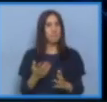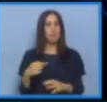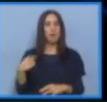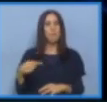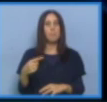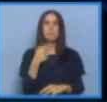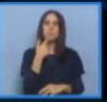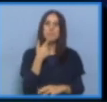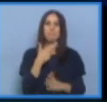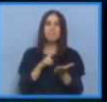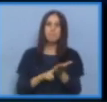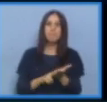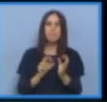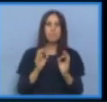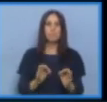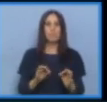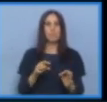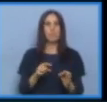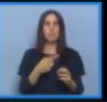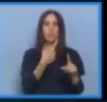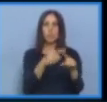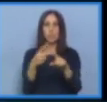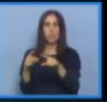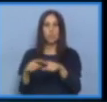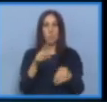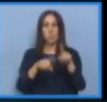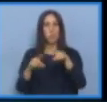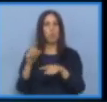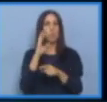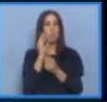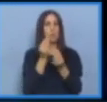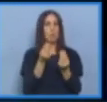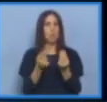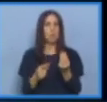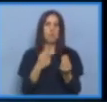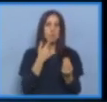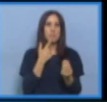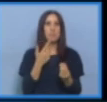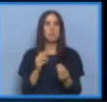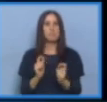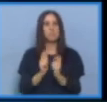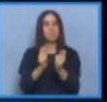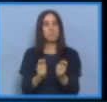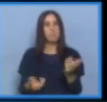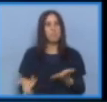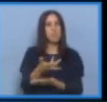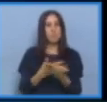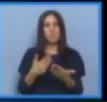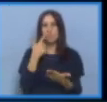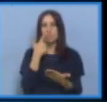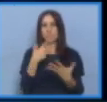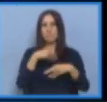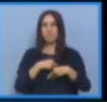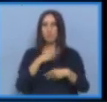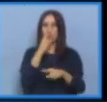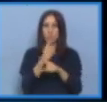digamos assim, concretizá-lo também nesta diversidade e nesta qualidade, digamos assim, qualificar a questão da partilha e a questão do conhecimento